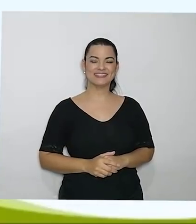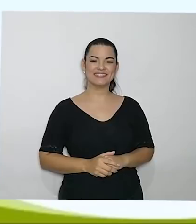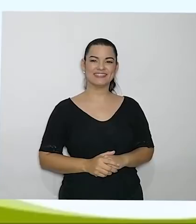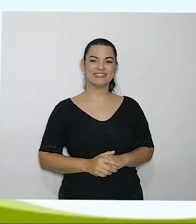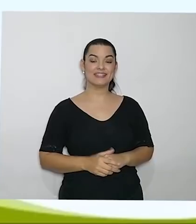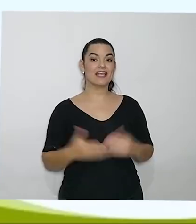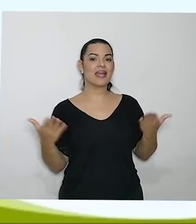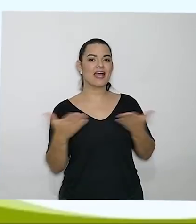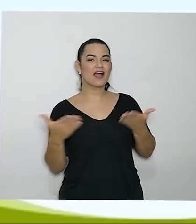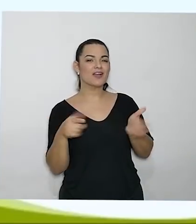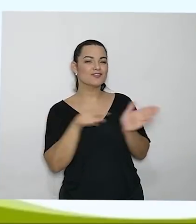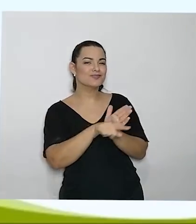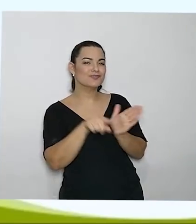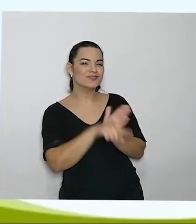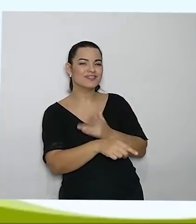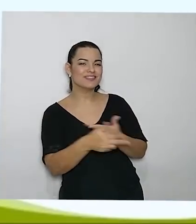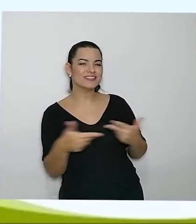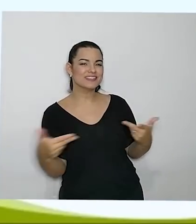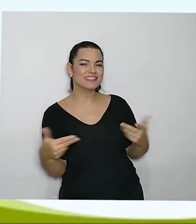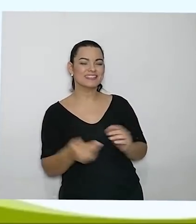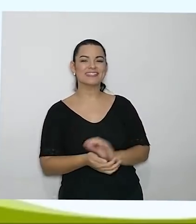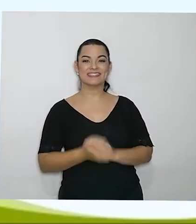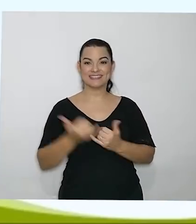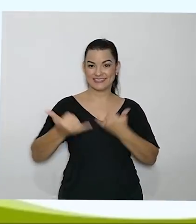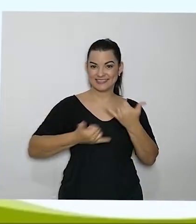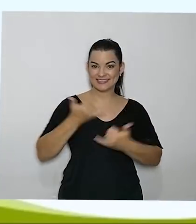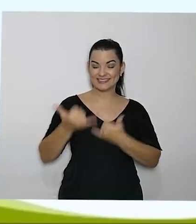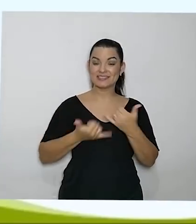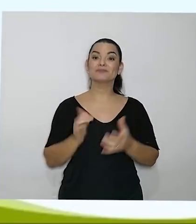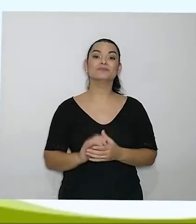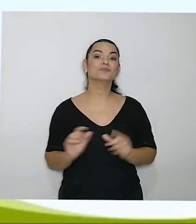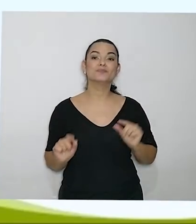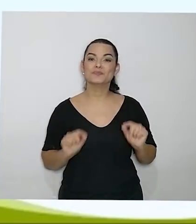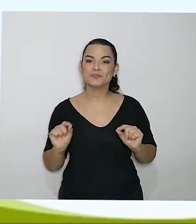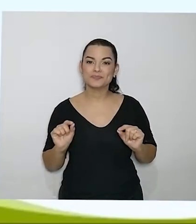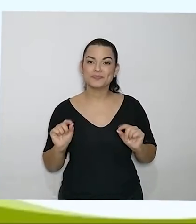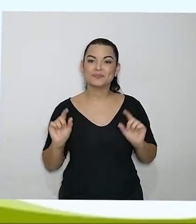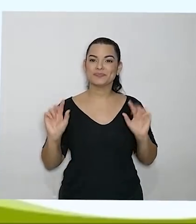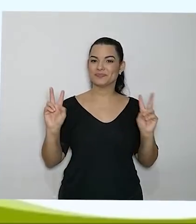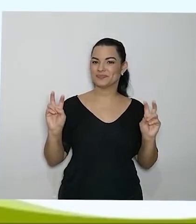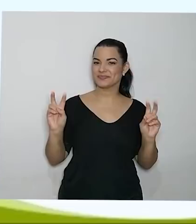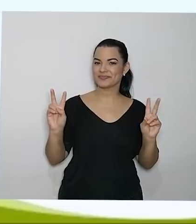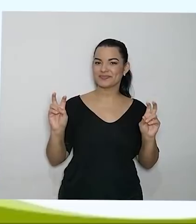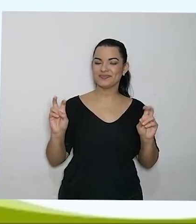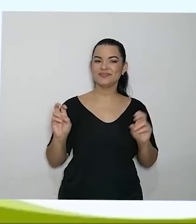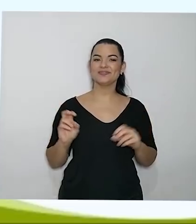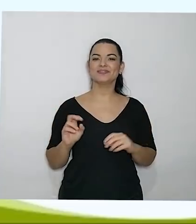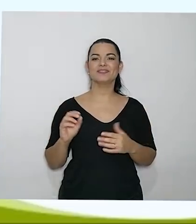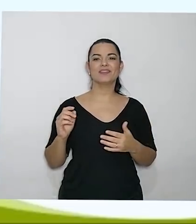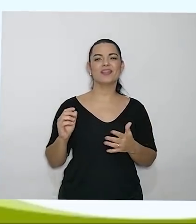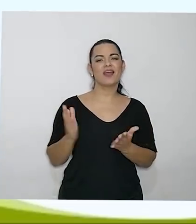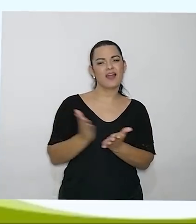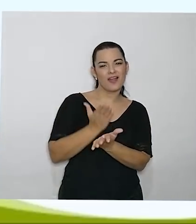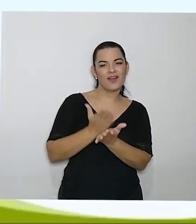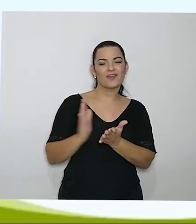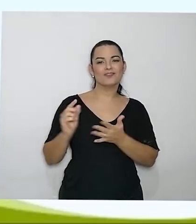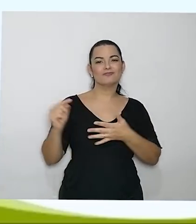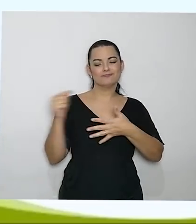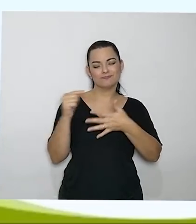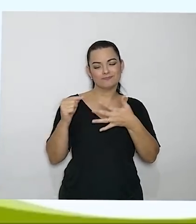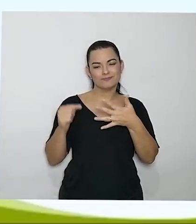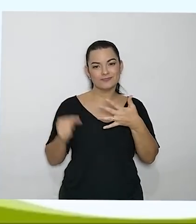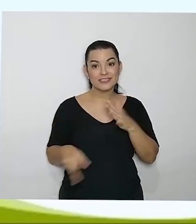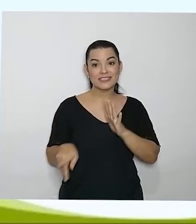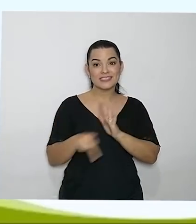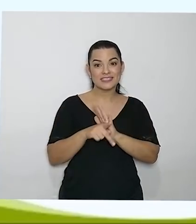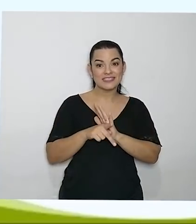para o nosso quiz. O nosso quiz de hoje é o quiz de alguns ingredientes da salada de